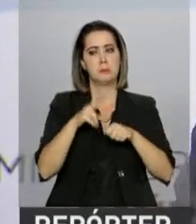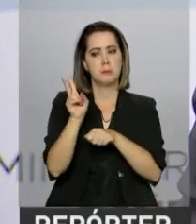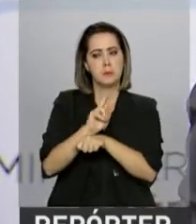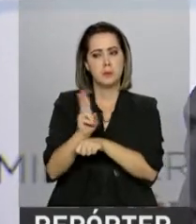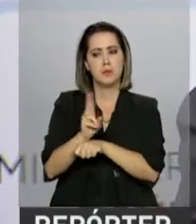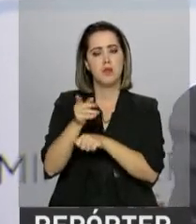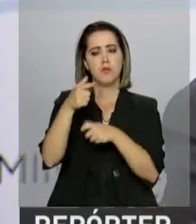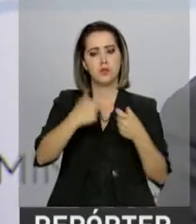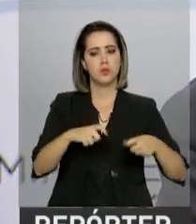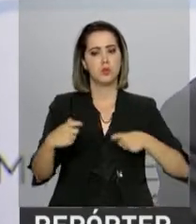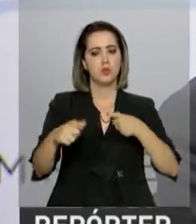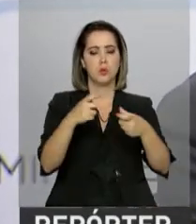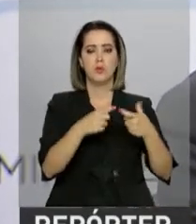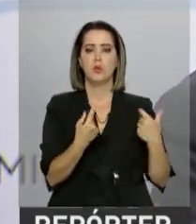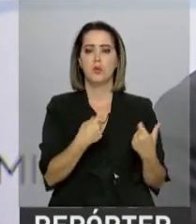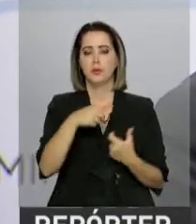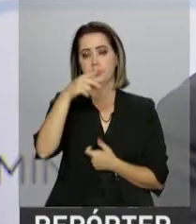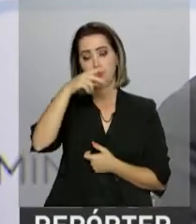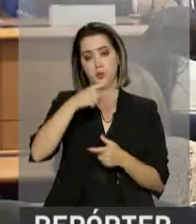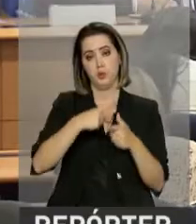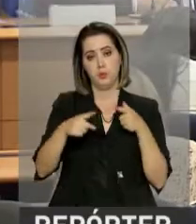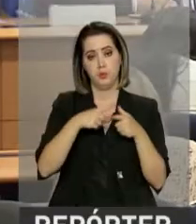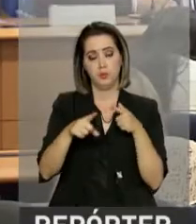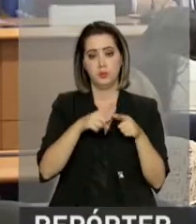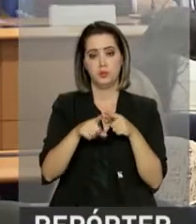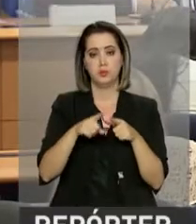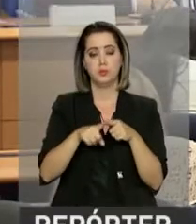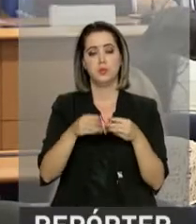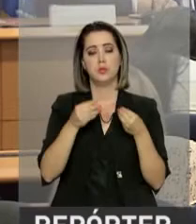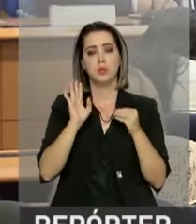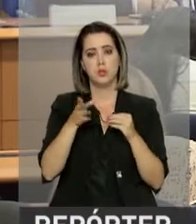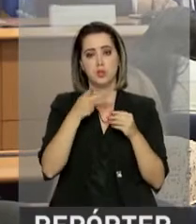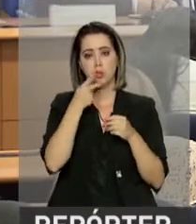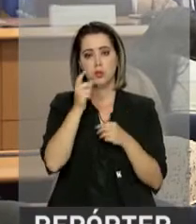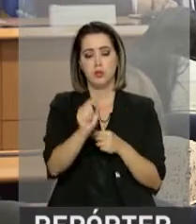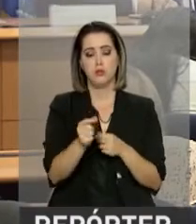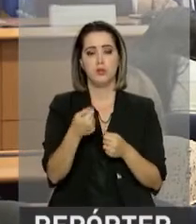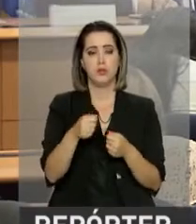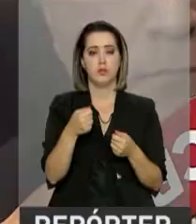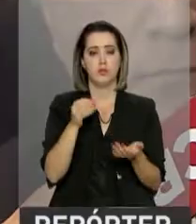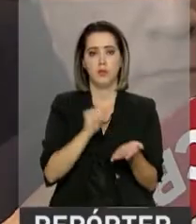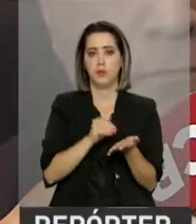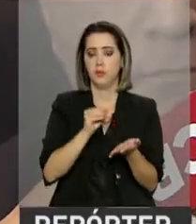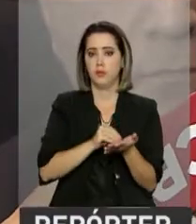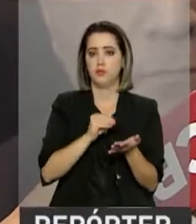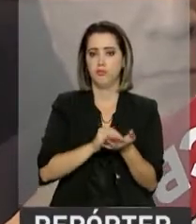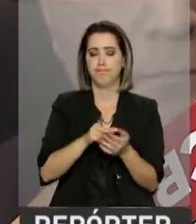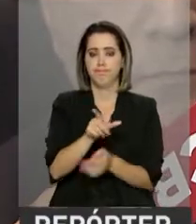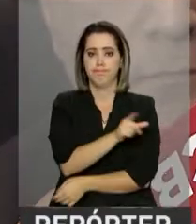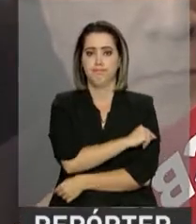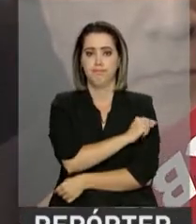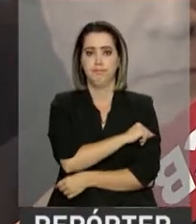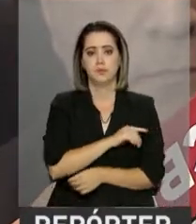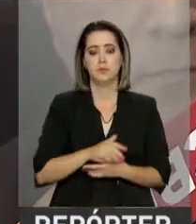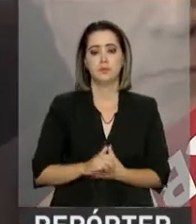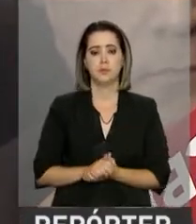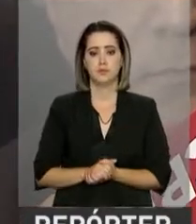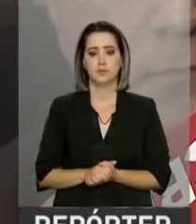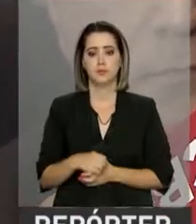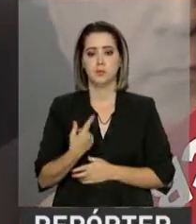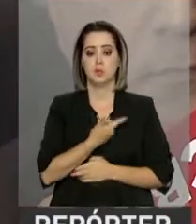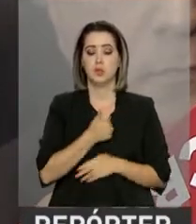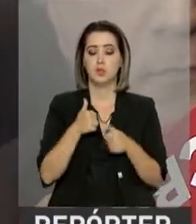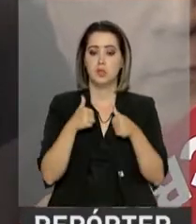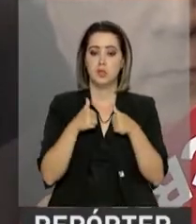em especial nos locais de maior incidência da doença, e garantiu que não vai faltar vacina para ninguém. Não faltam vacinas. O que nós